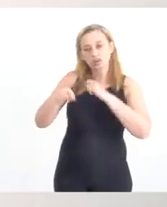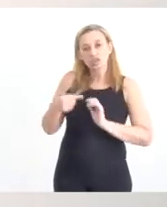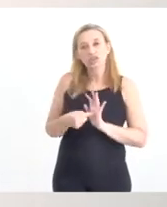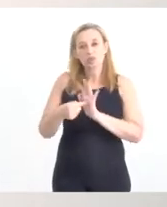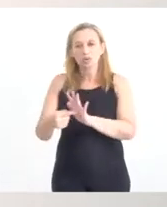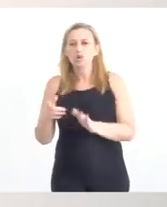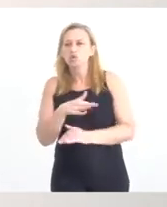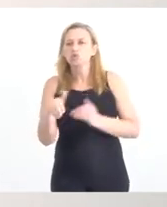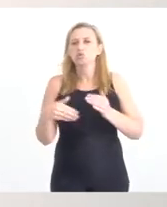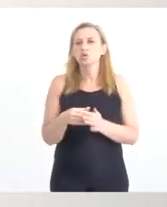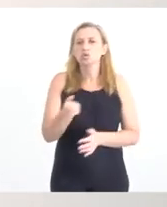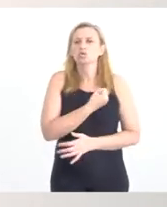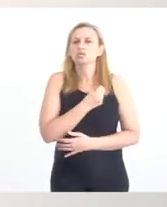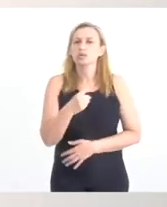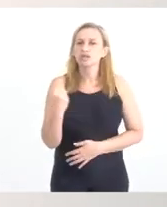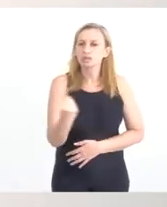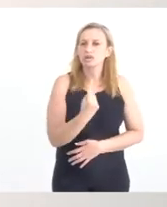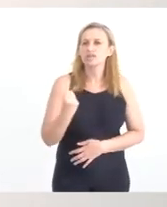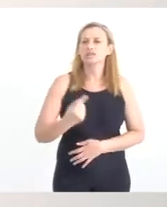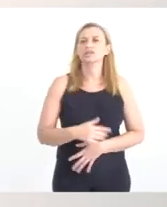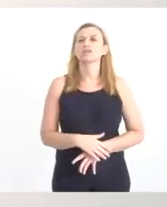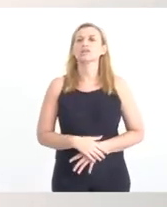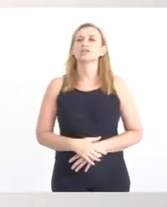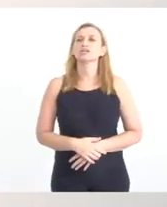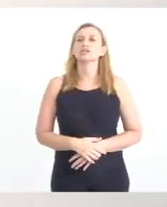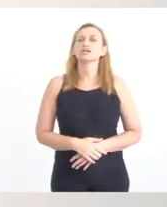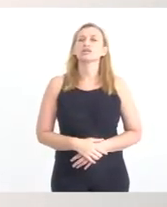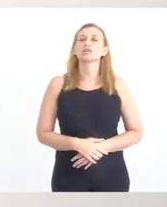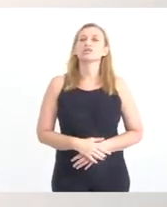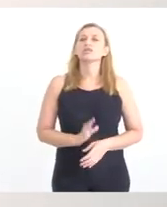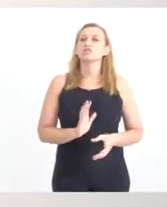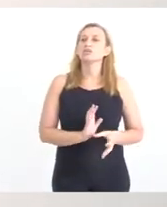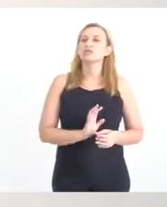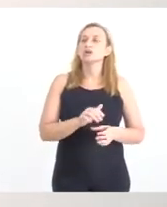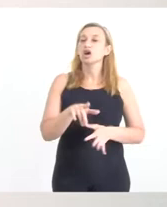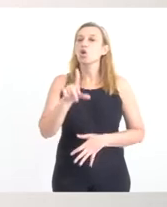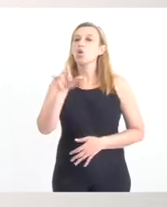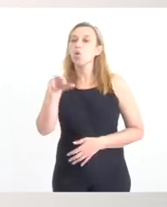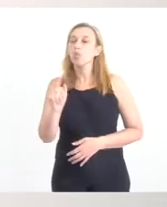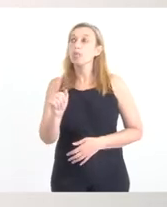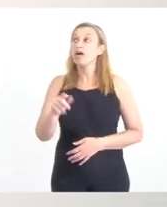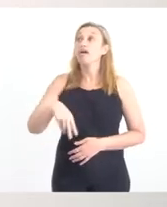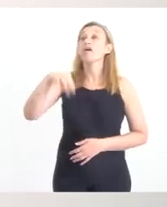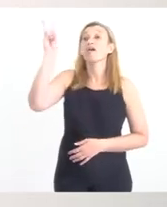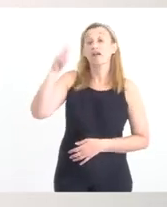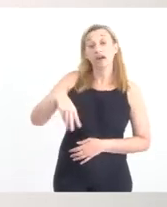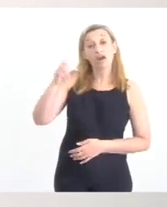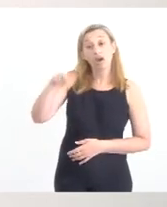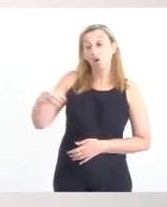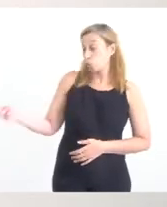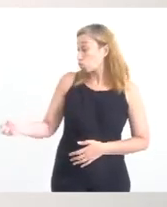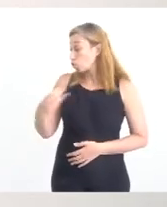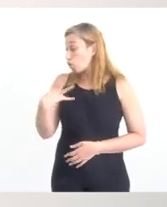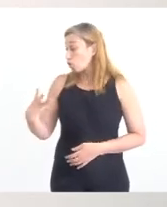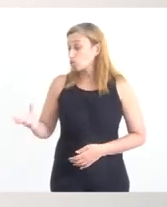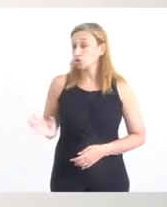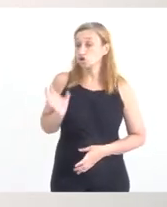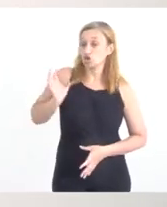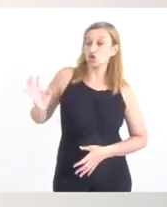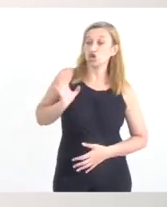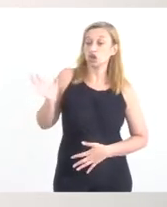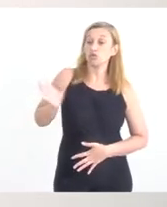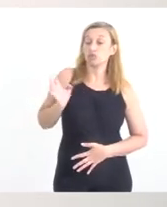traz todos esses dados para nós quando a gente voltava uma lupa quem eram os novos bilionários